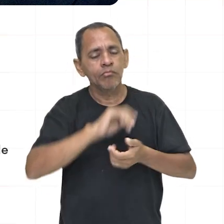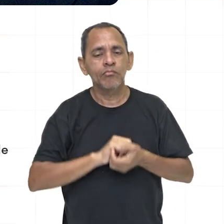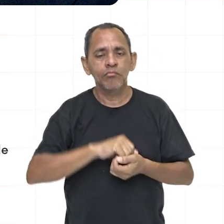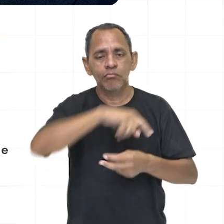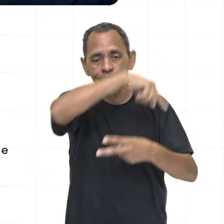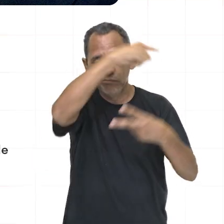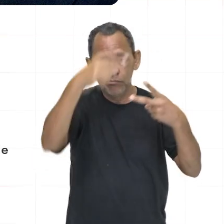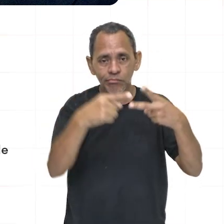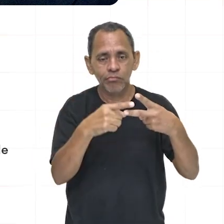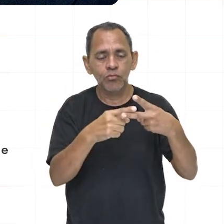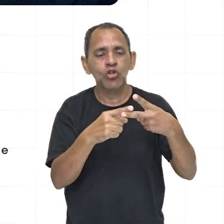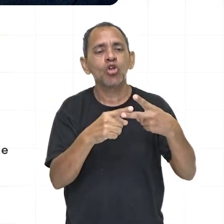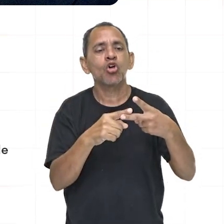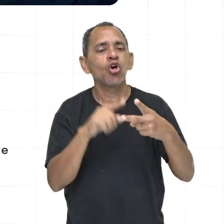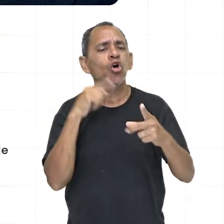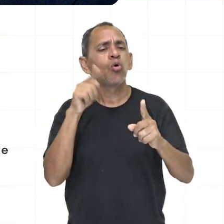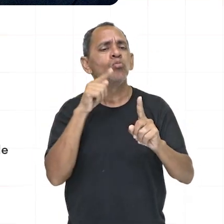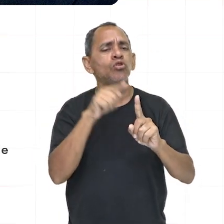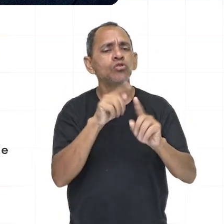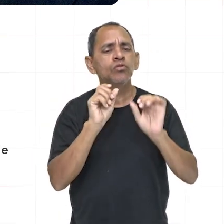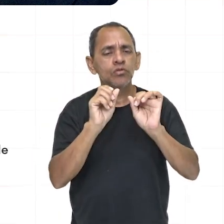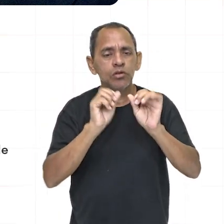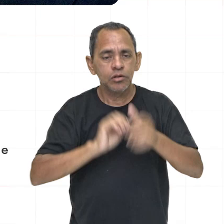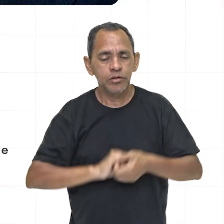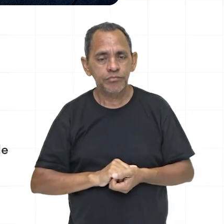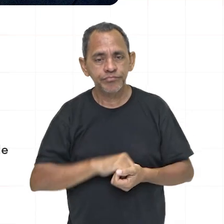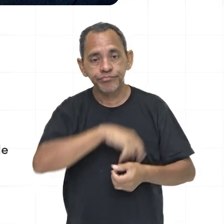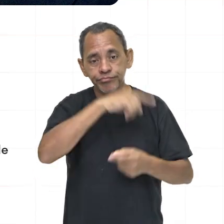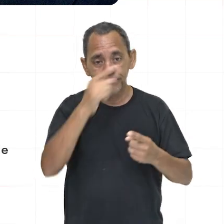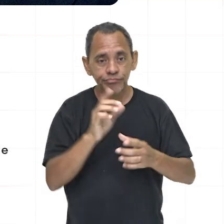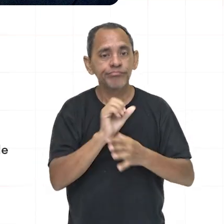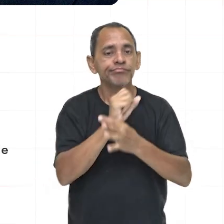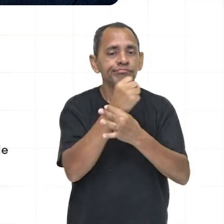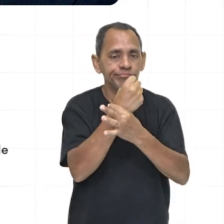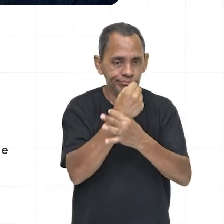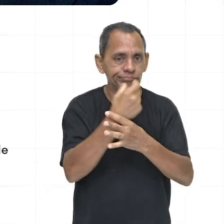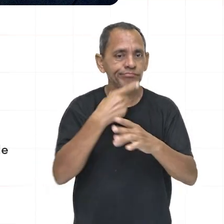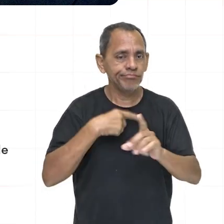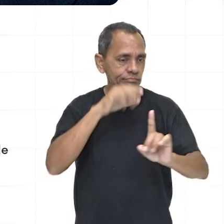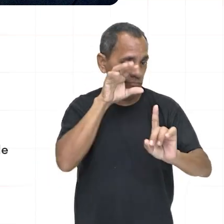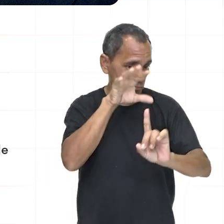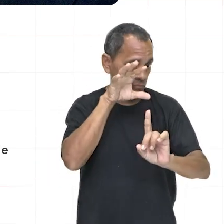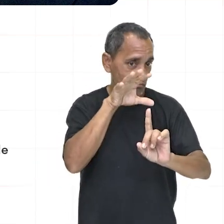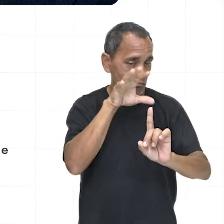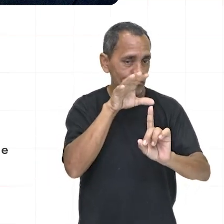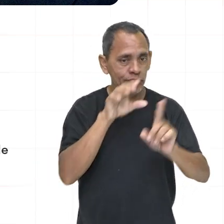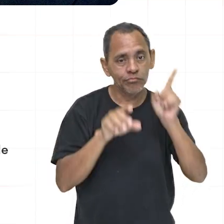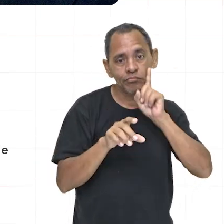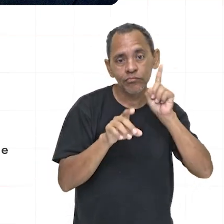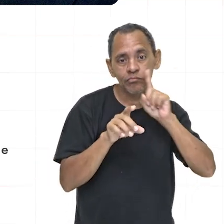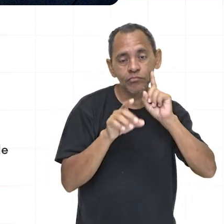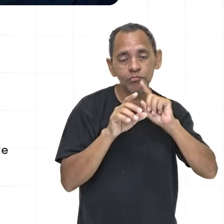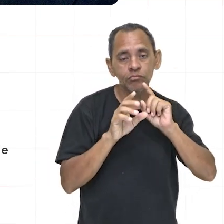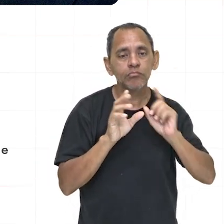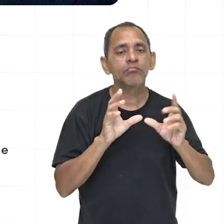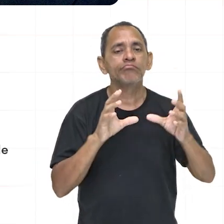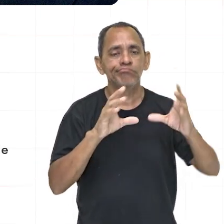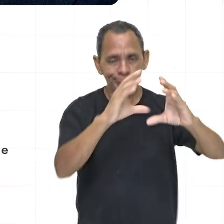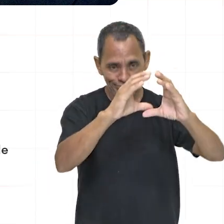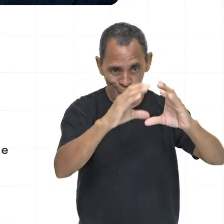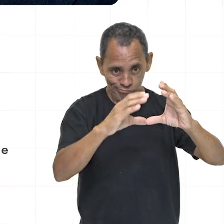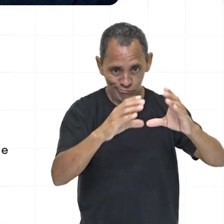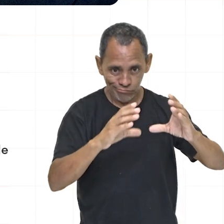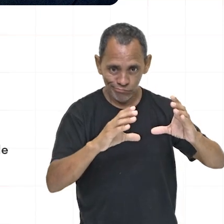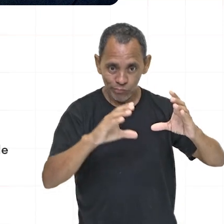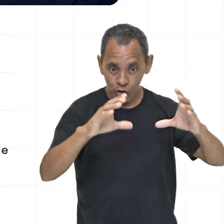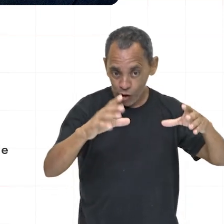principais objetivos. Um deles era o de assegurar a influência, né, dos Estados Unidos na parte ocidental